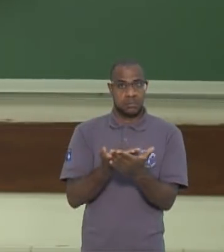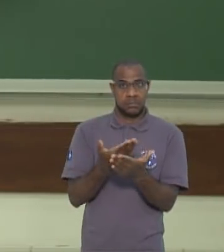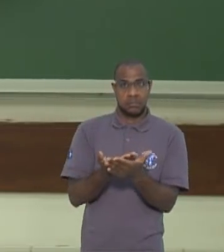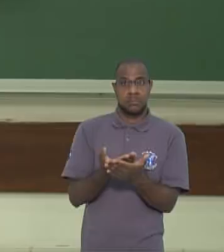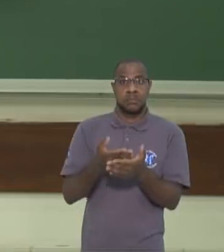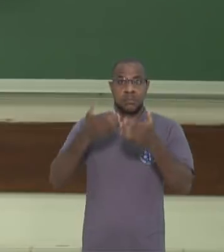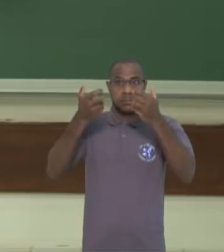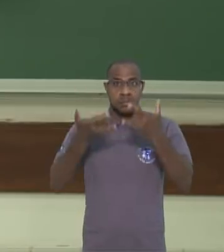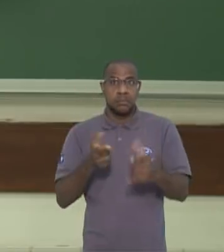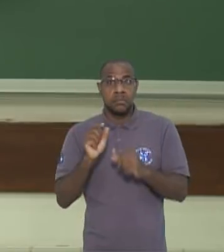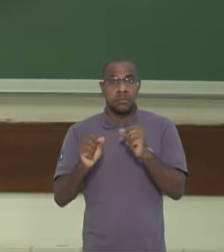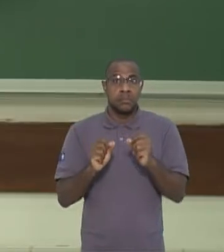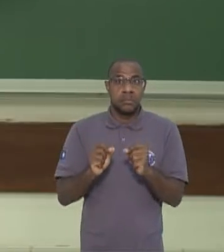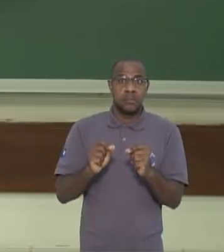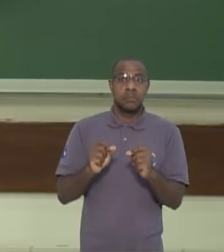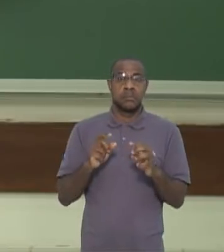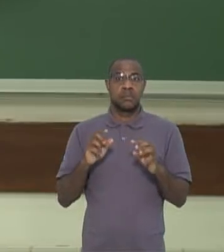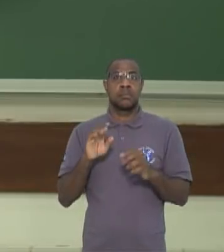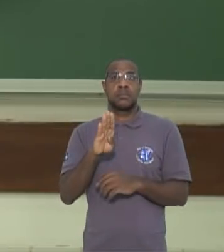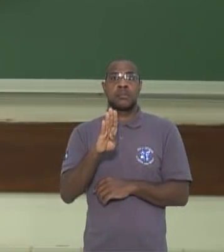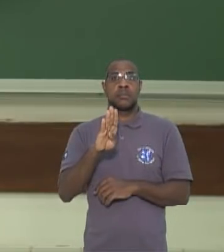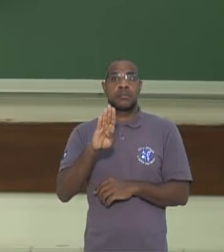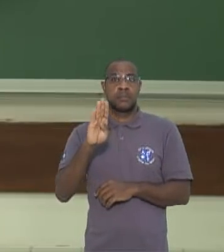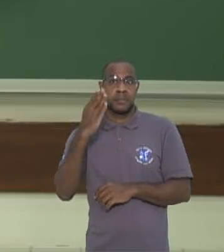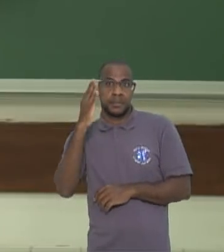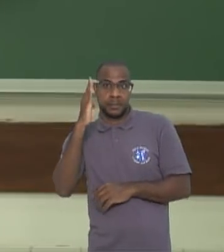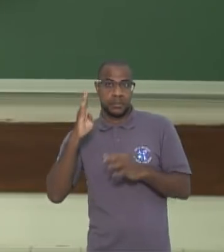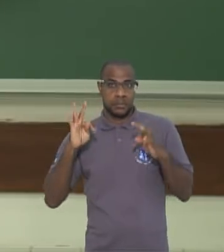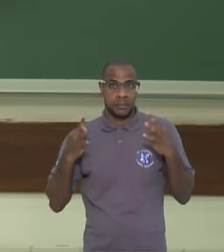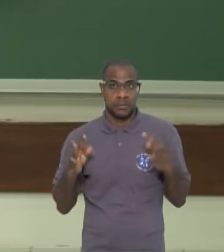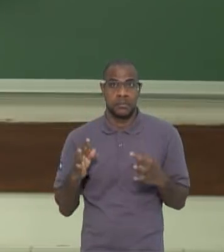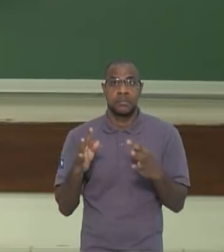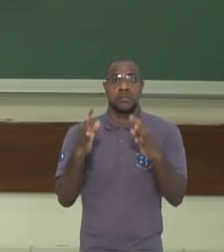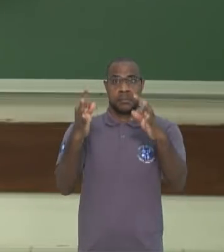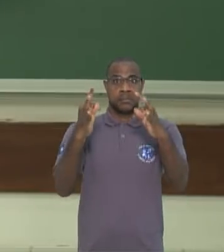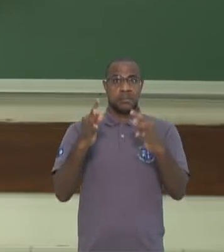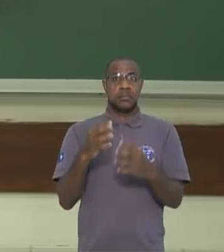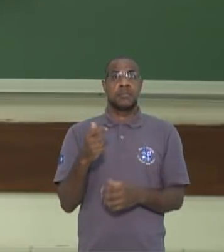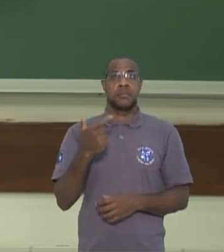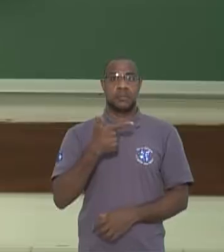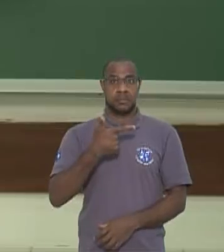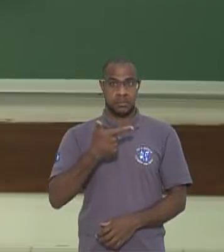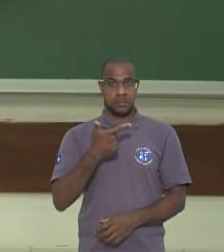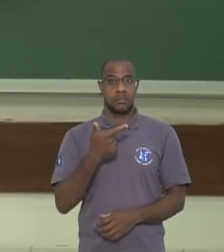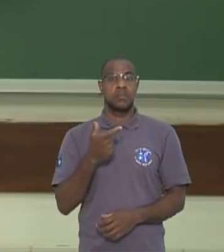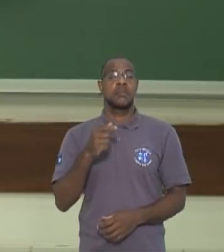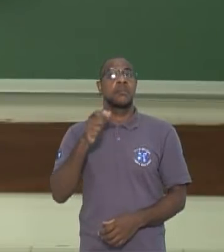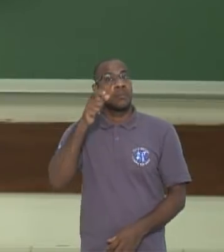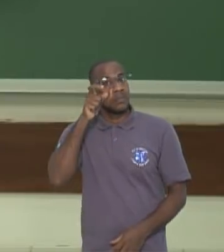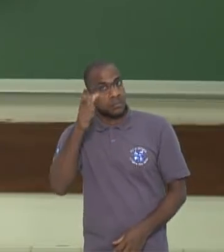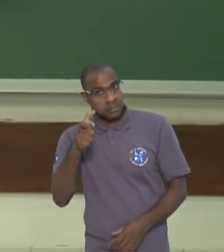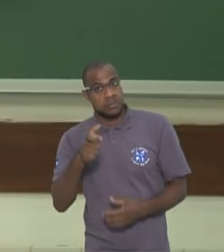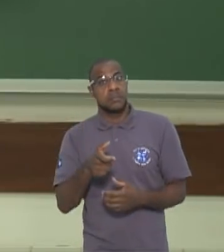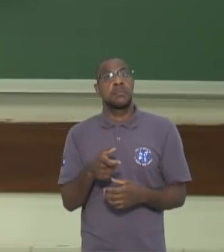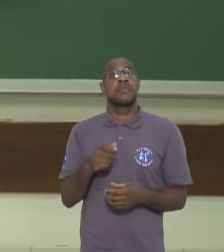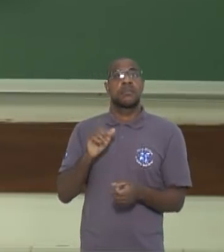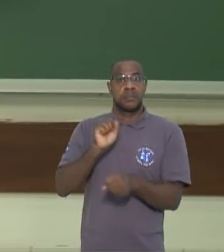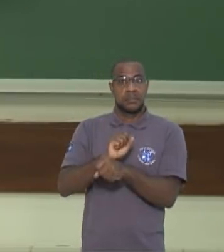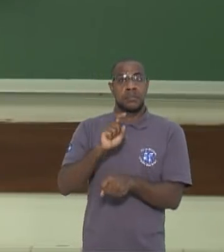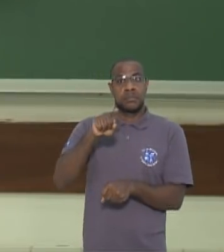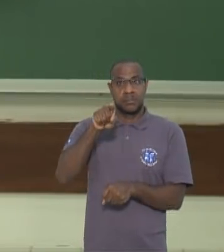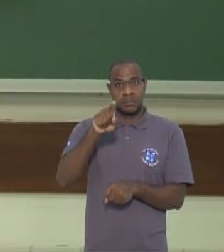vai falar de volta sobre biotecnologia, parte 2. É um assunto bem atual, bem interessante também, tá? Eu espero vocês na próxima aula,